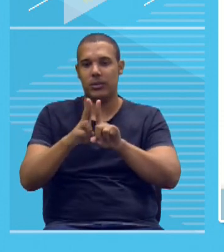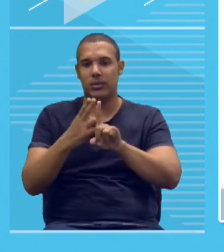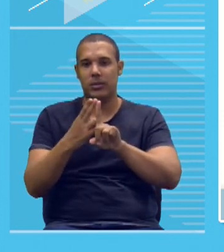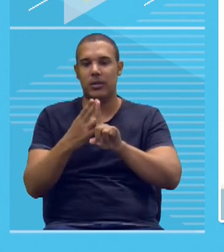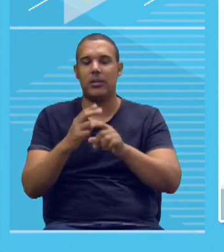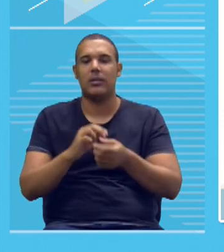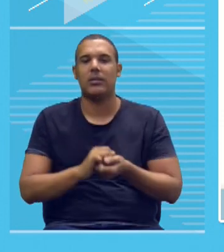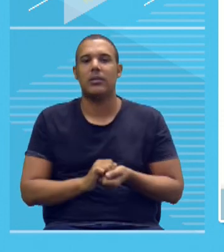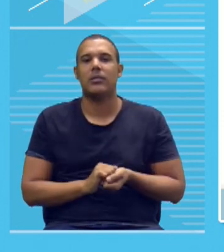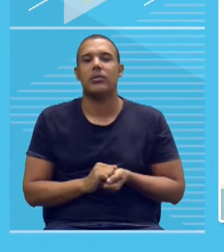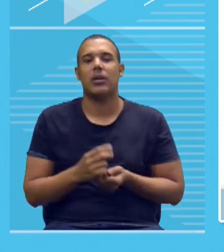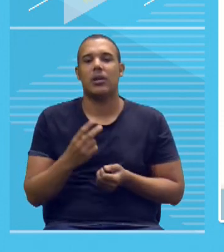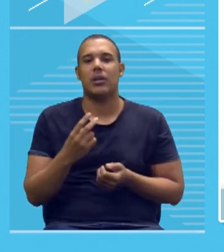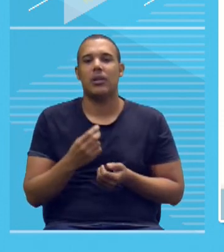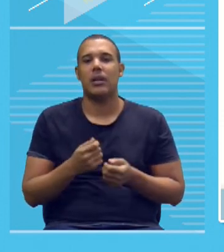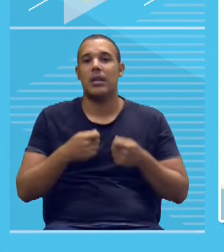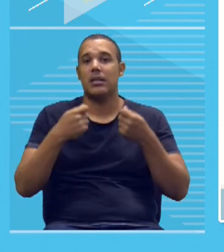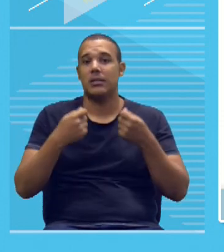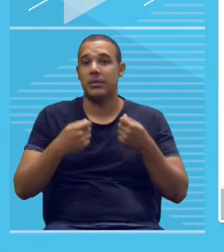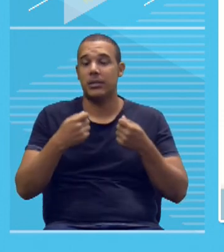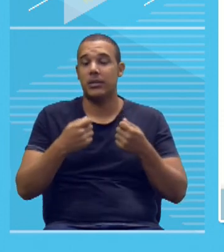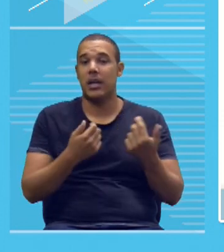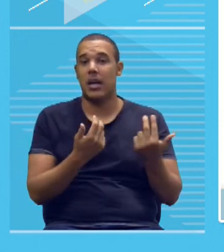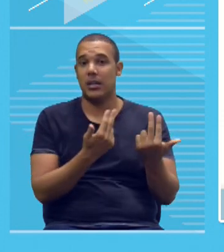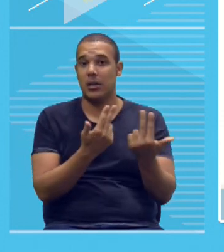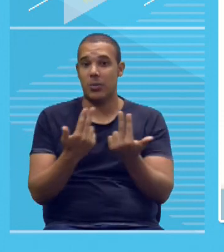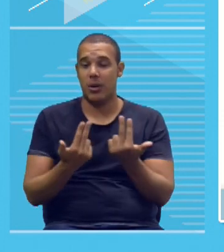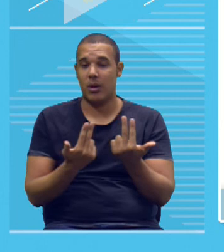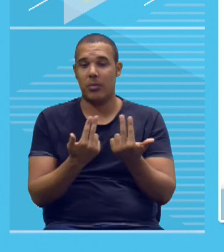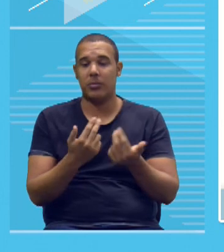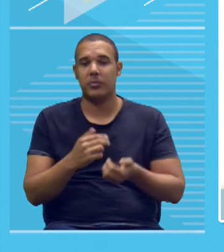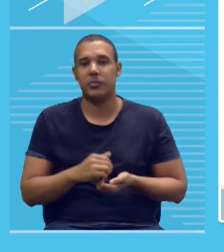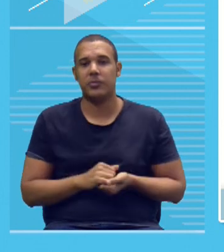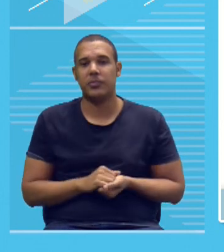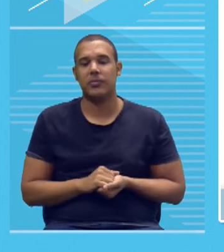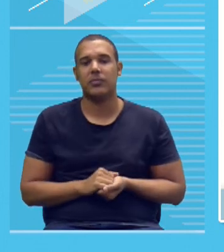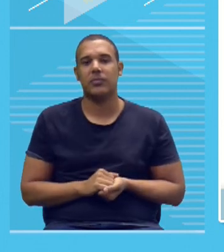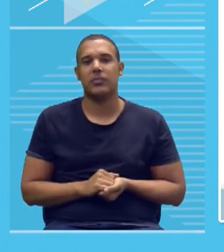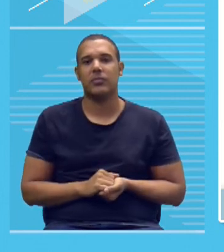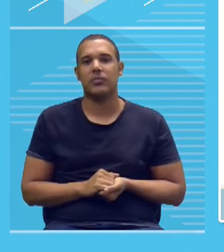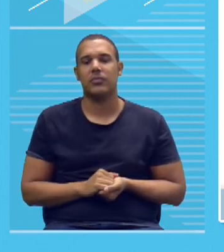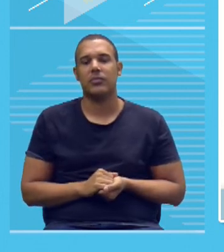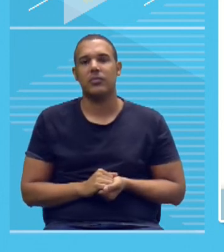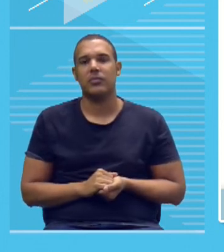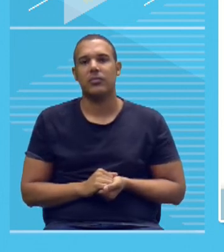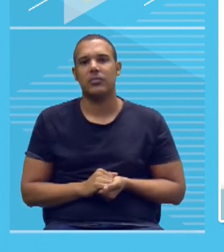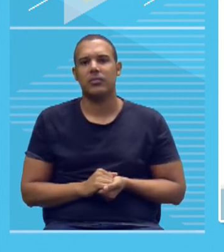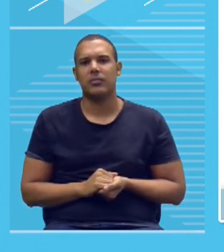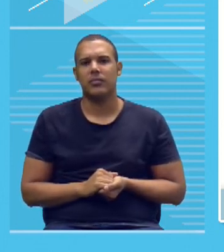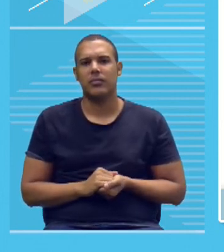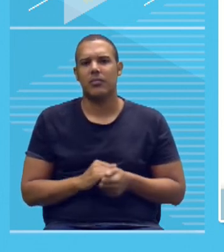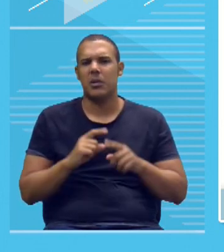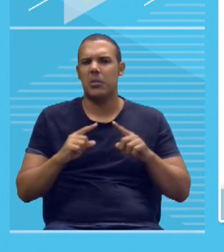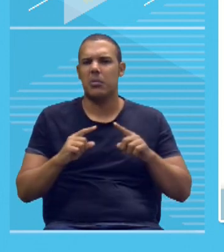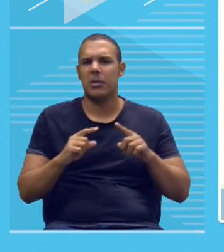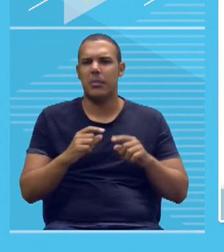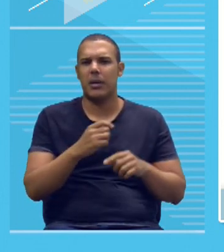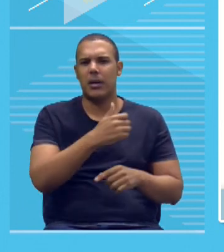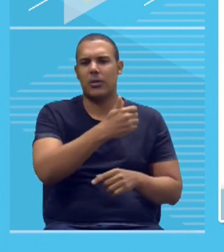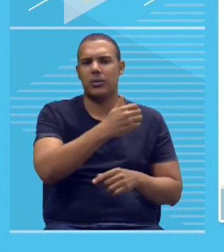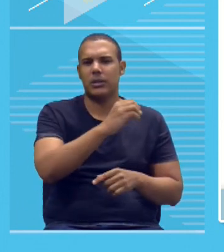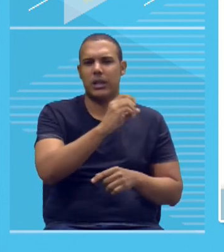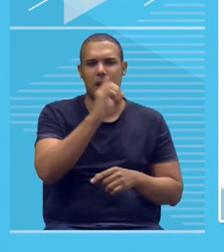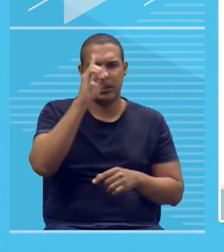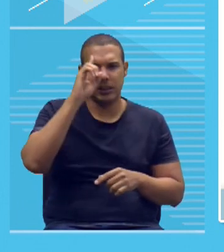tá em dia a minha taxa também tem que estar na mesma unidade por seu mas eu não poderia ter transformado aqueles 10 dias para